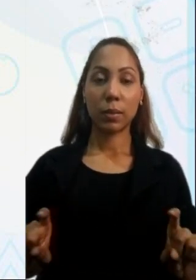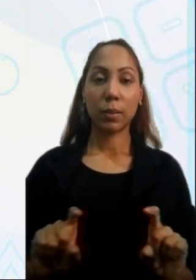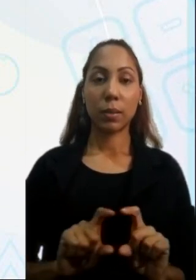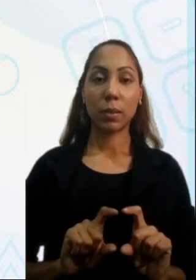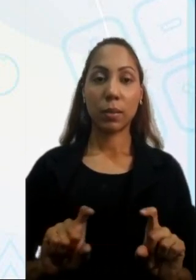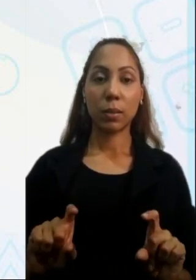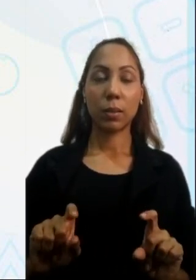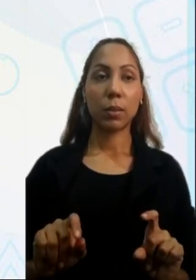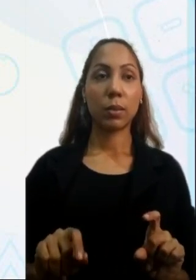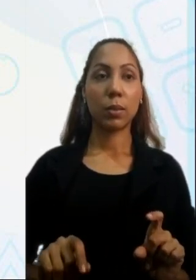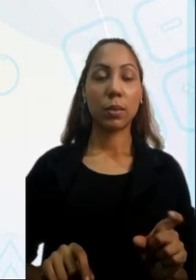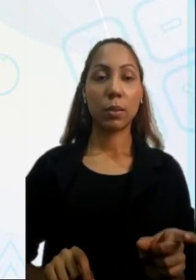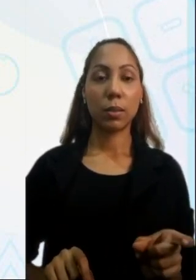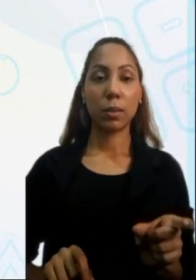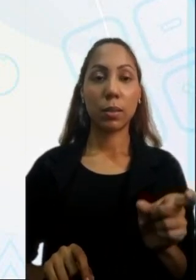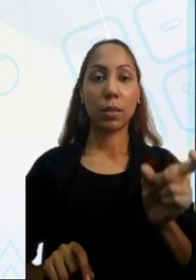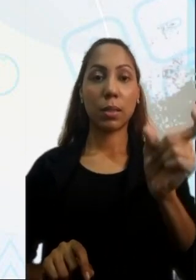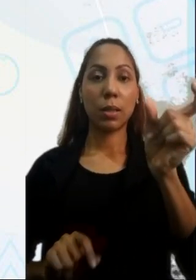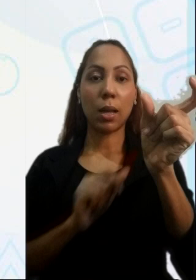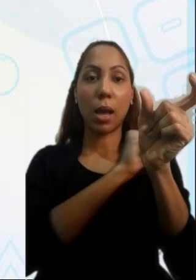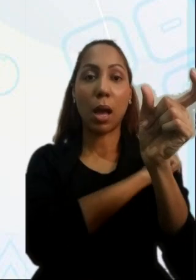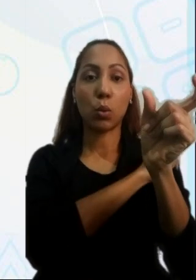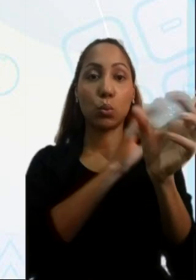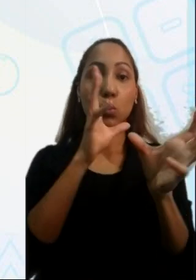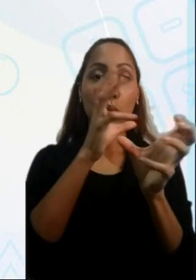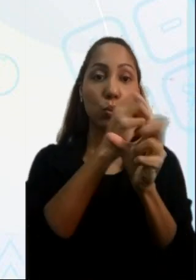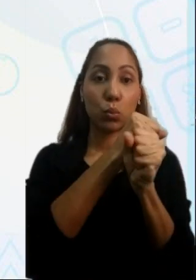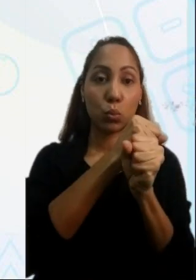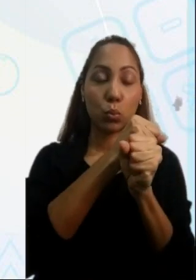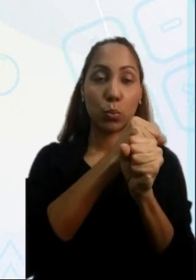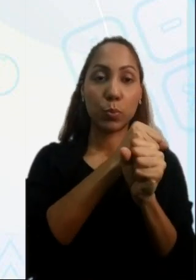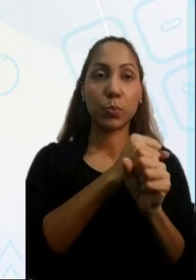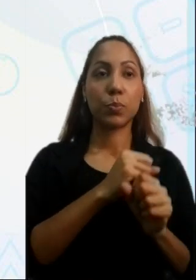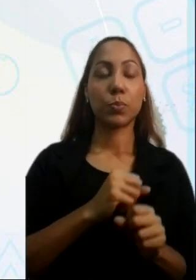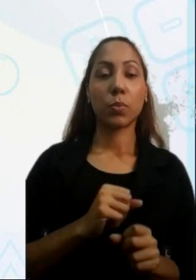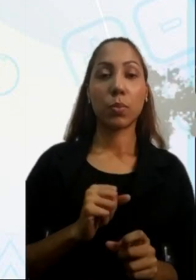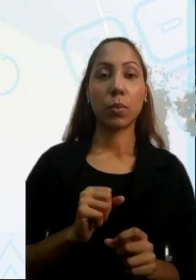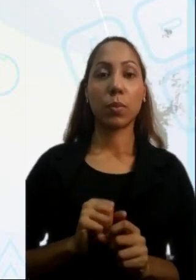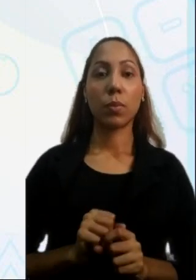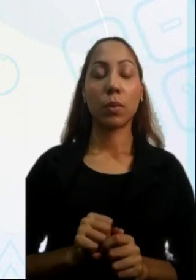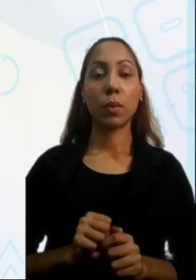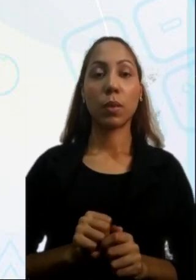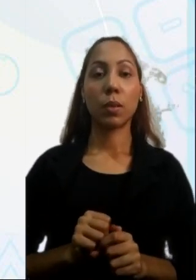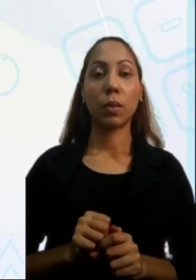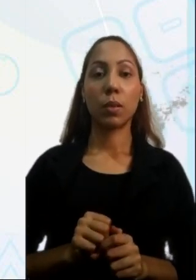de aluno na linha vertical. E os estudantes vão ser